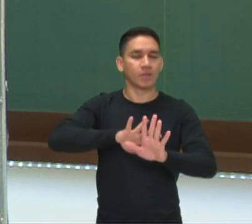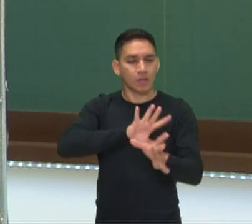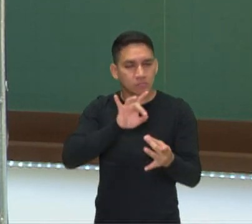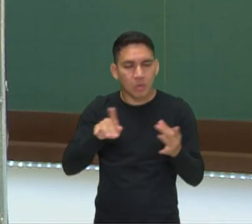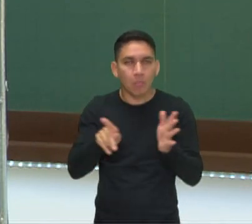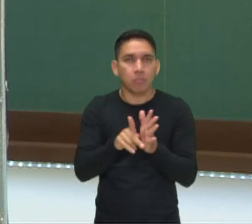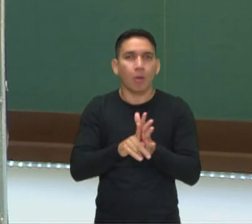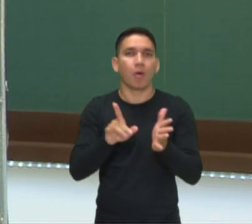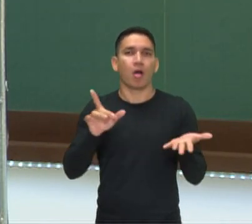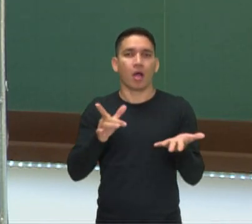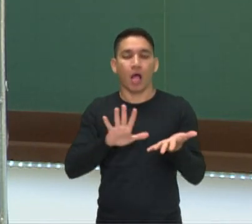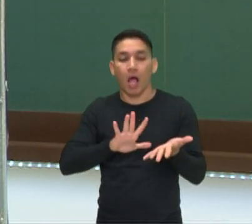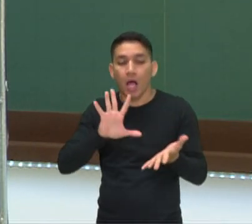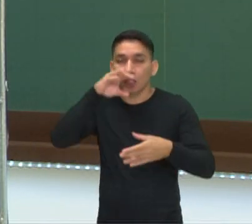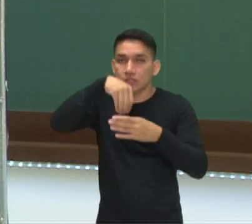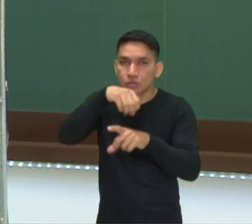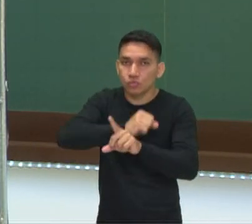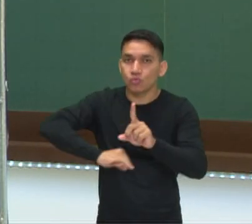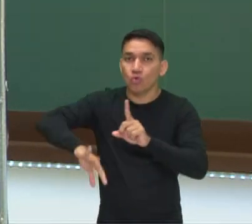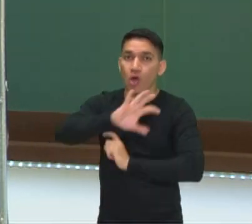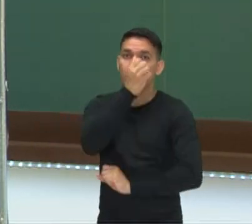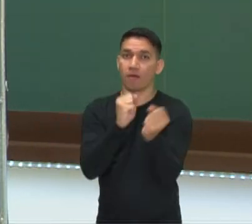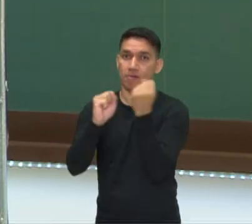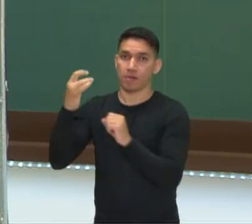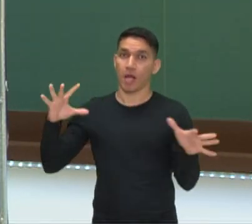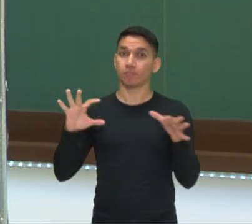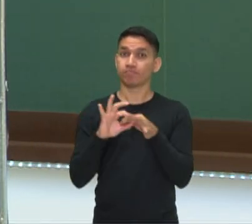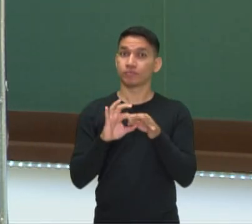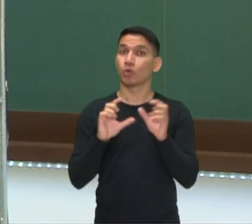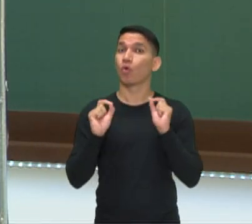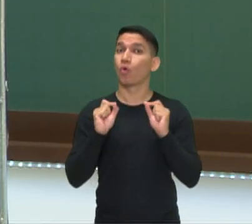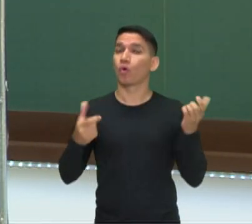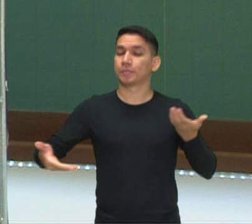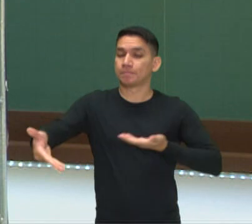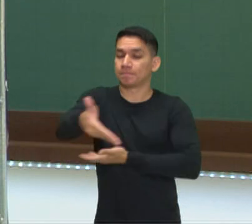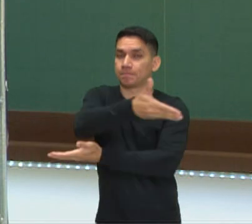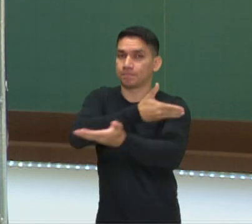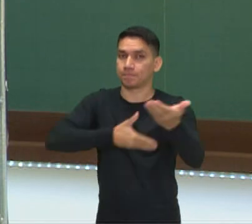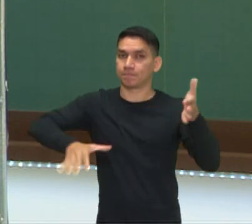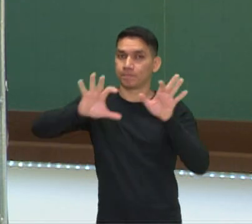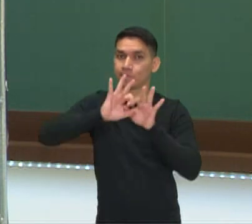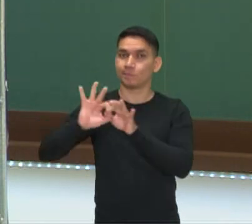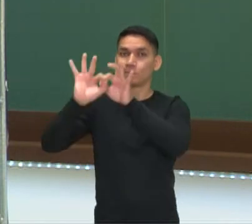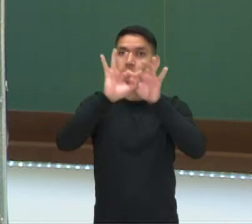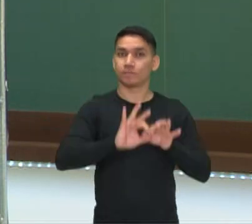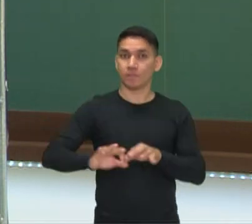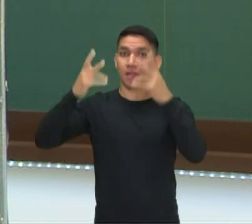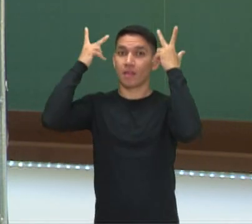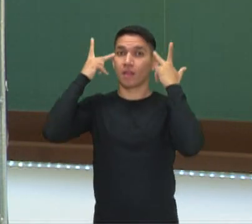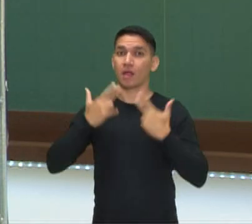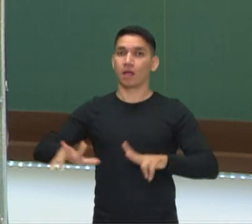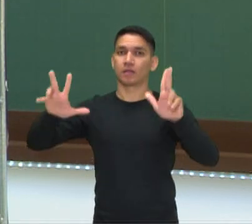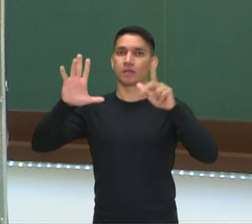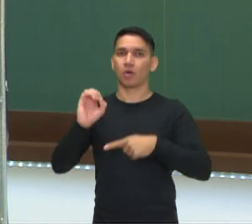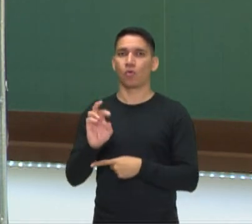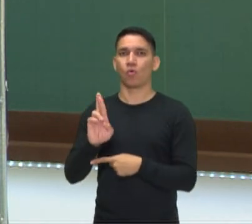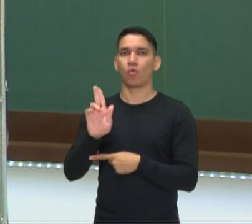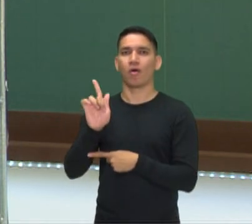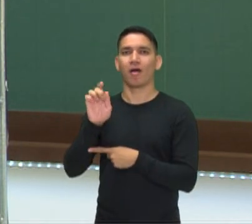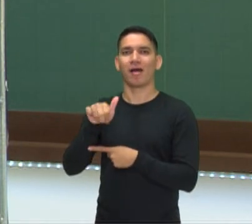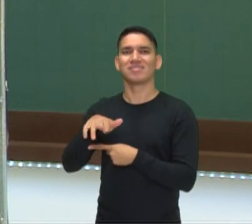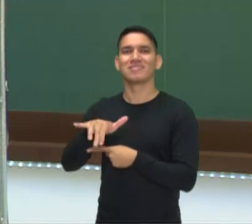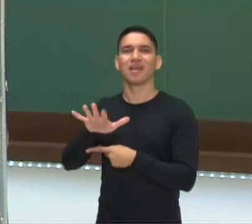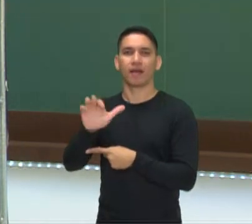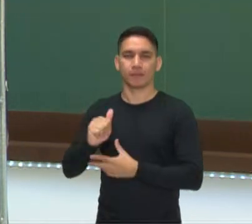Durkheim nas sociedades industriais e que está interligada à solidariedade orgânica.